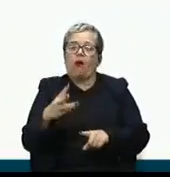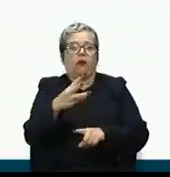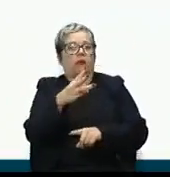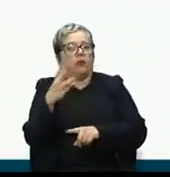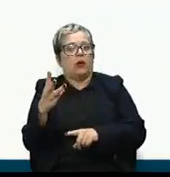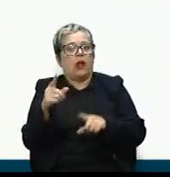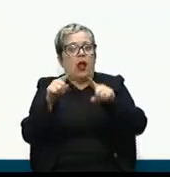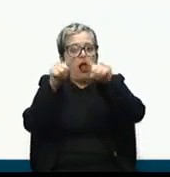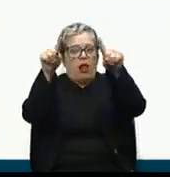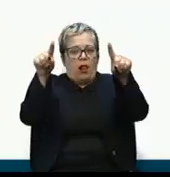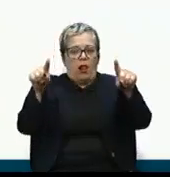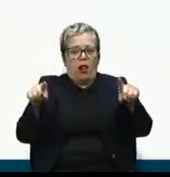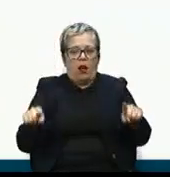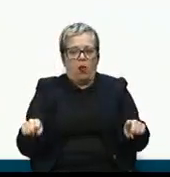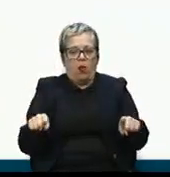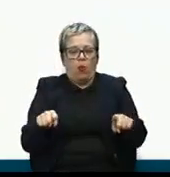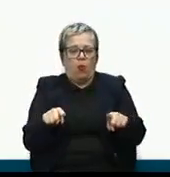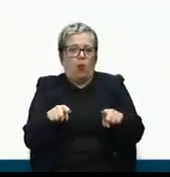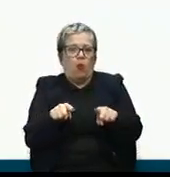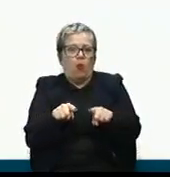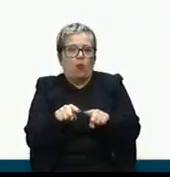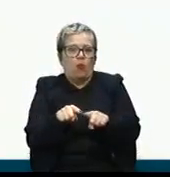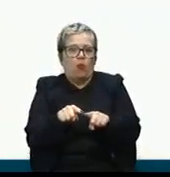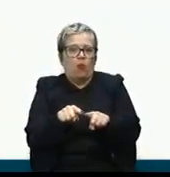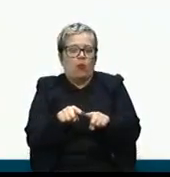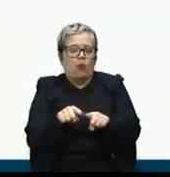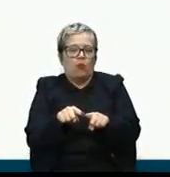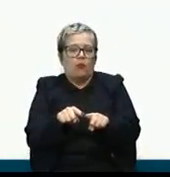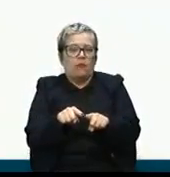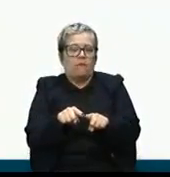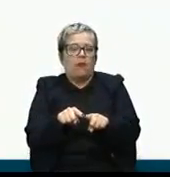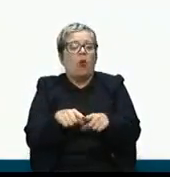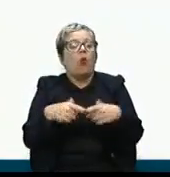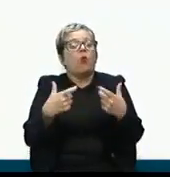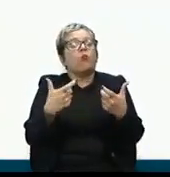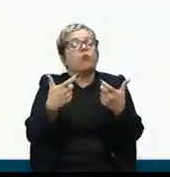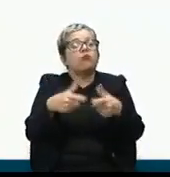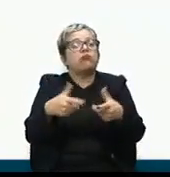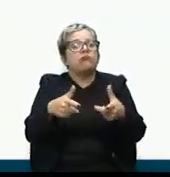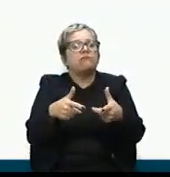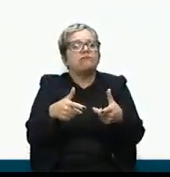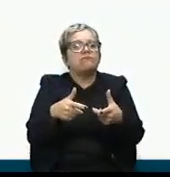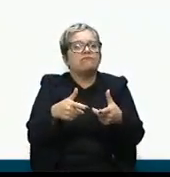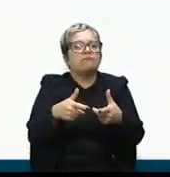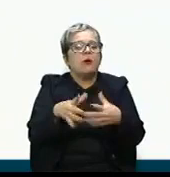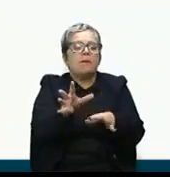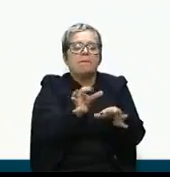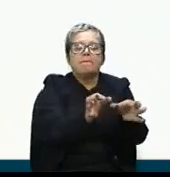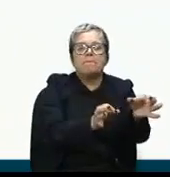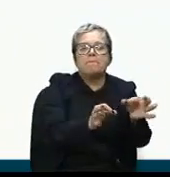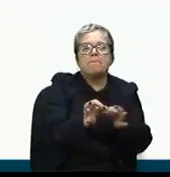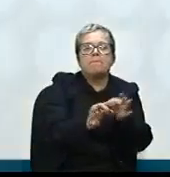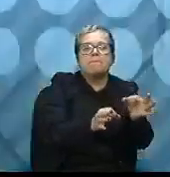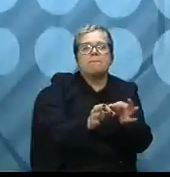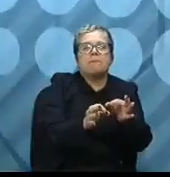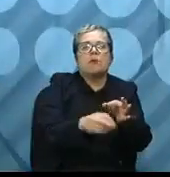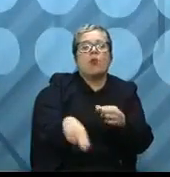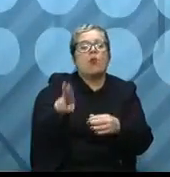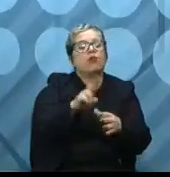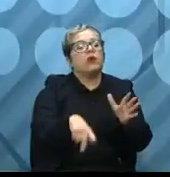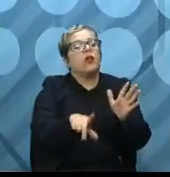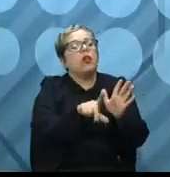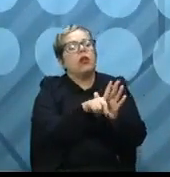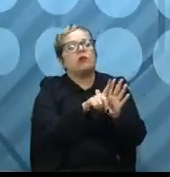matriz quadrada, então nós podemos falar que ela é uma matriz de ordem 3, na qual nós construímos por meio de uma lei